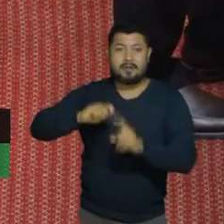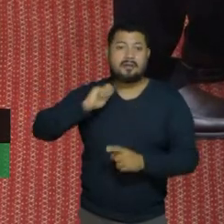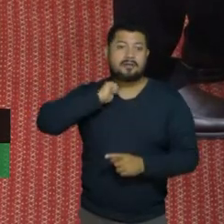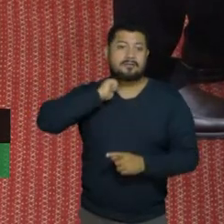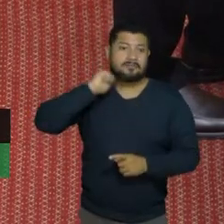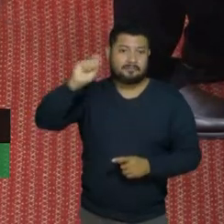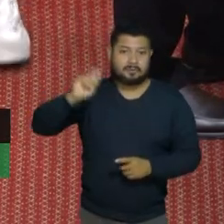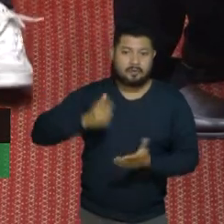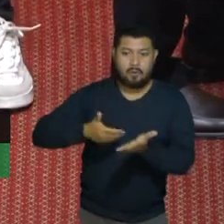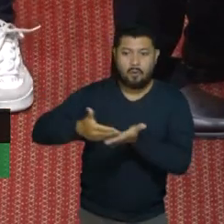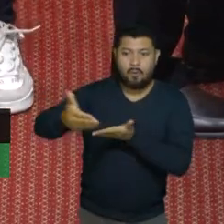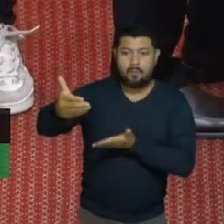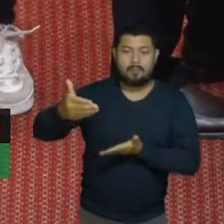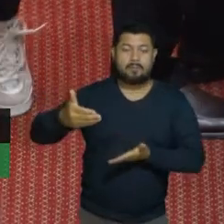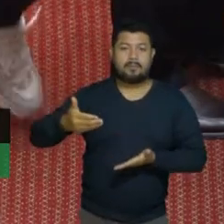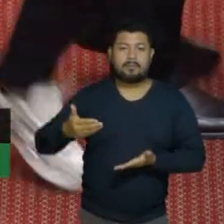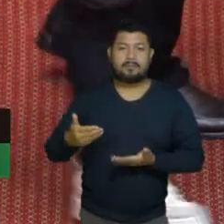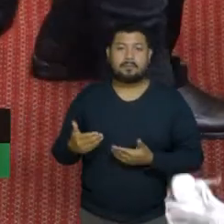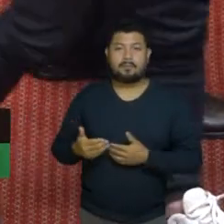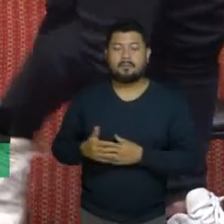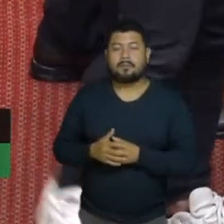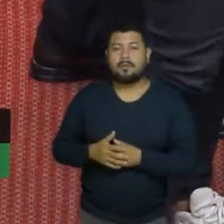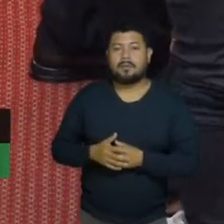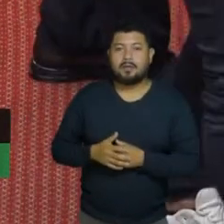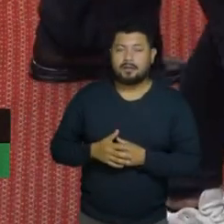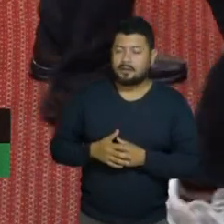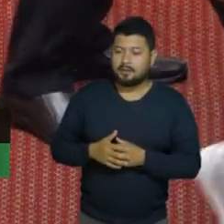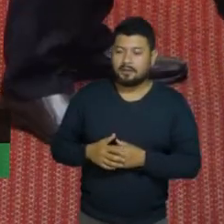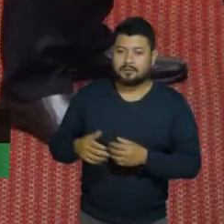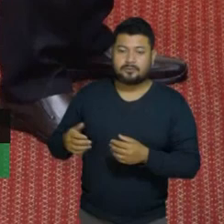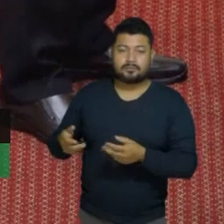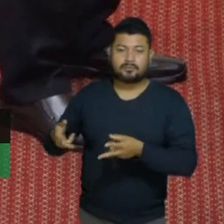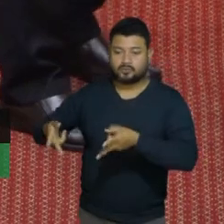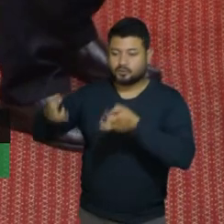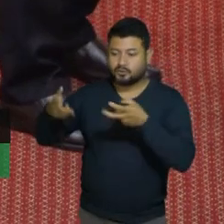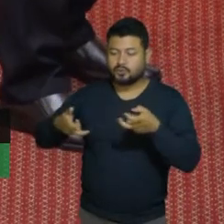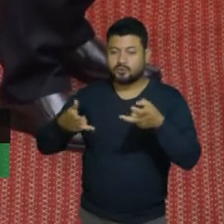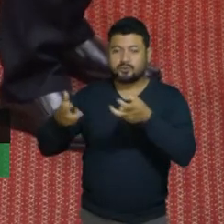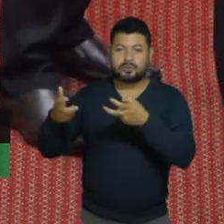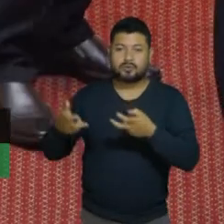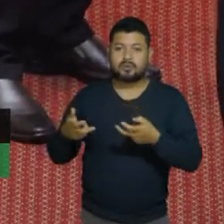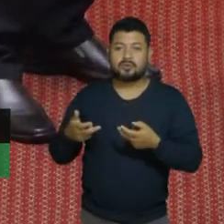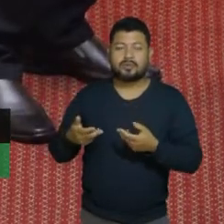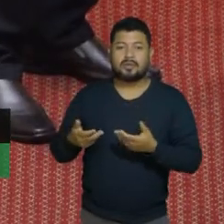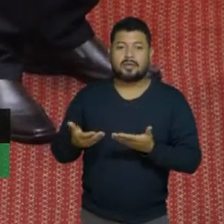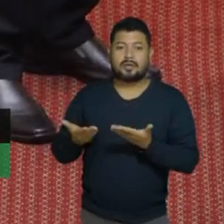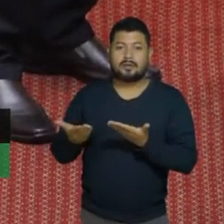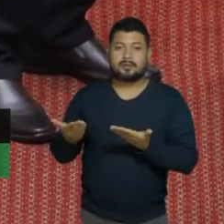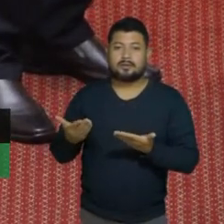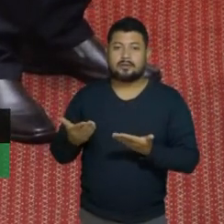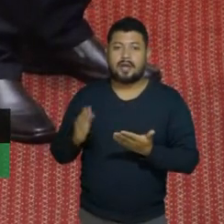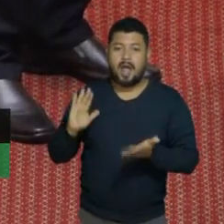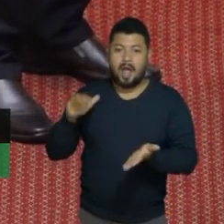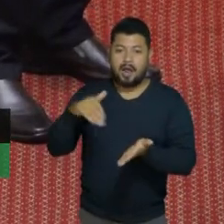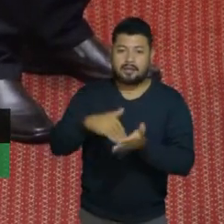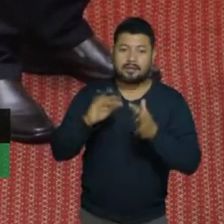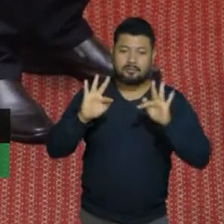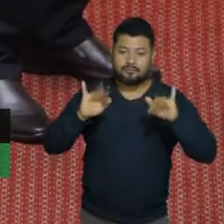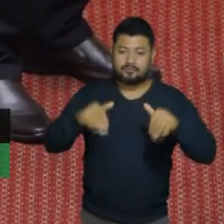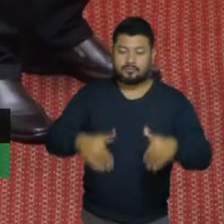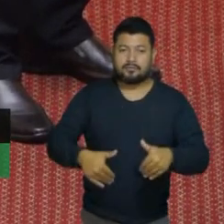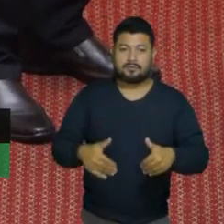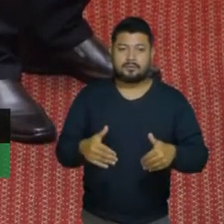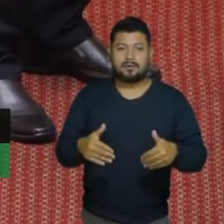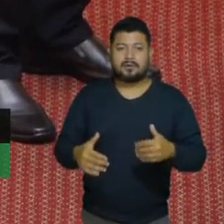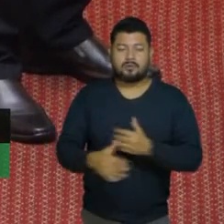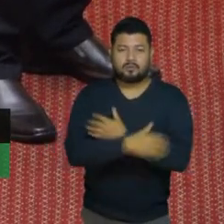sapecada, com grimpa, aos pés de um pinheiro, e que permanece viva ao longo do inverno rigoroso, em que, desde